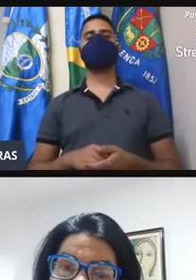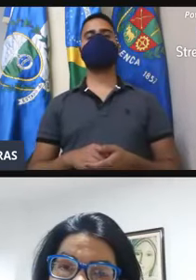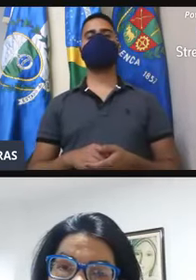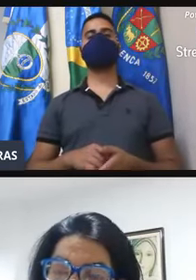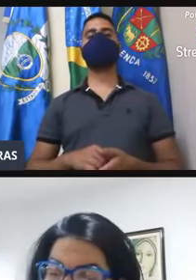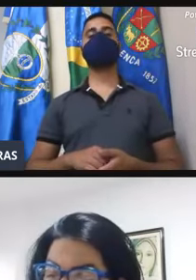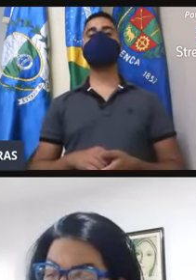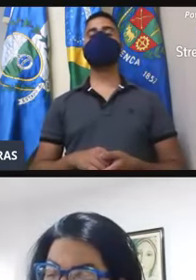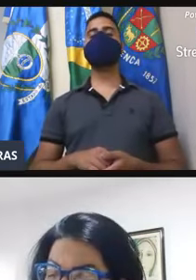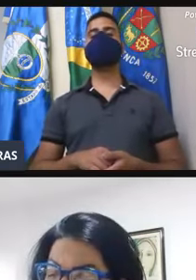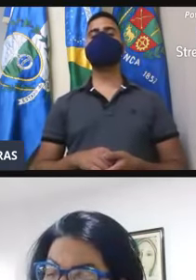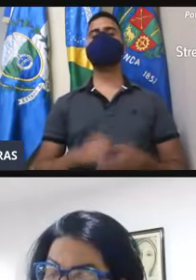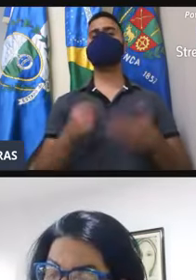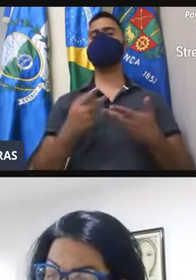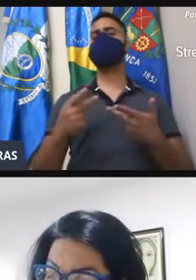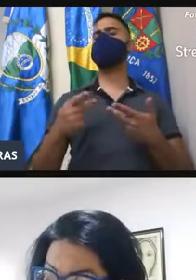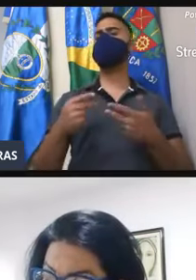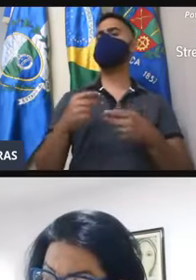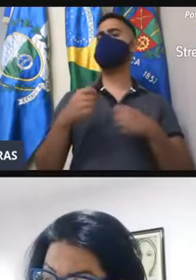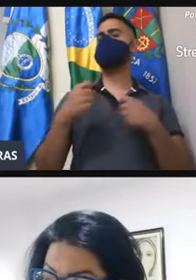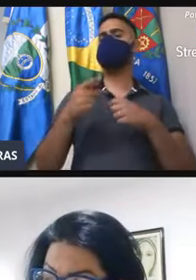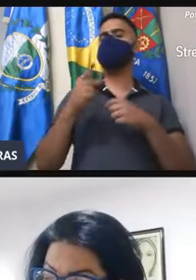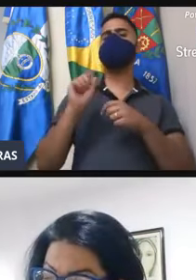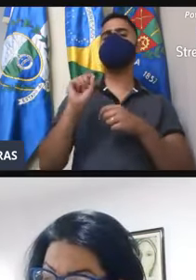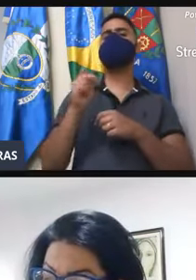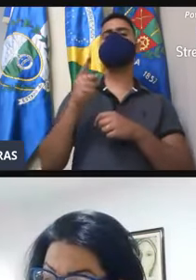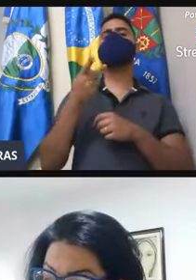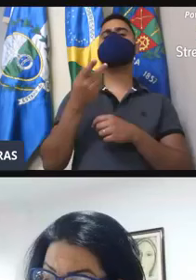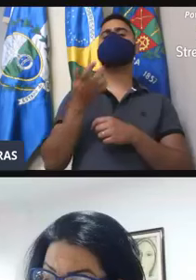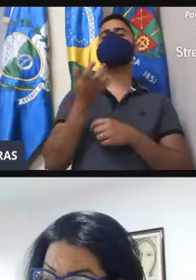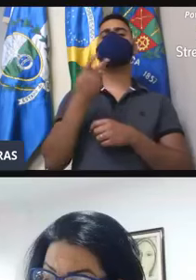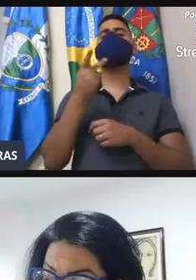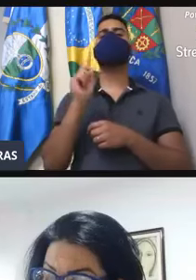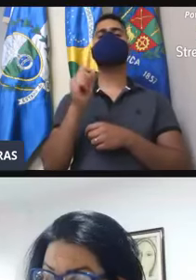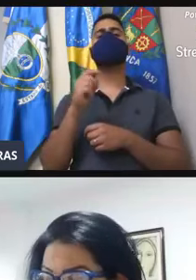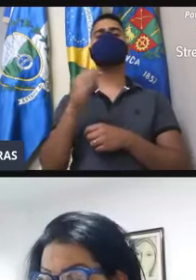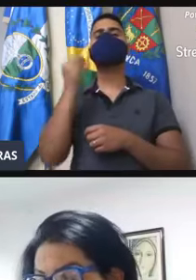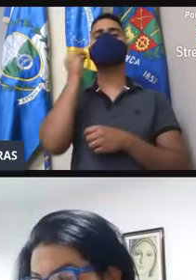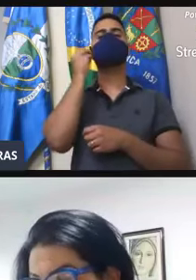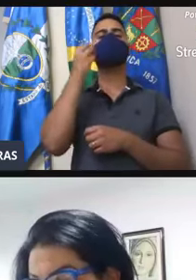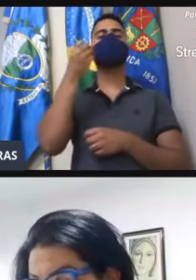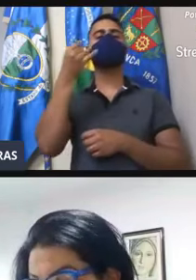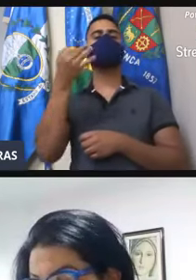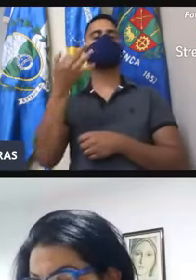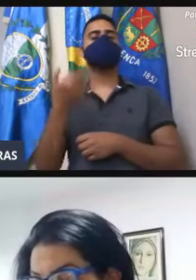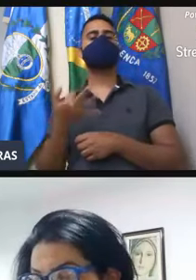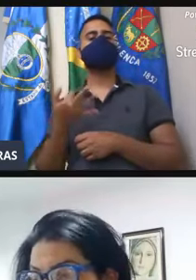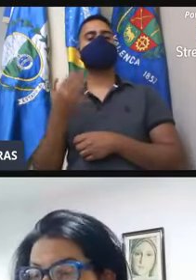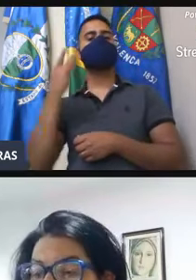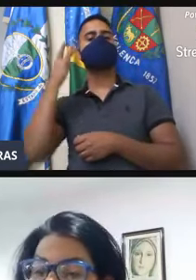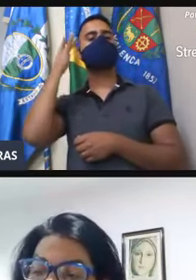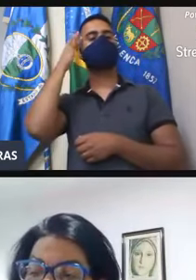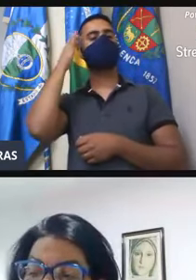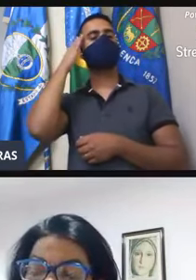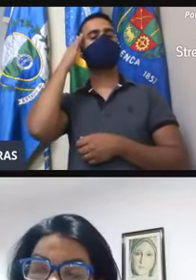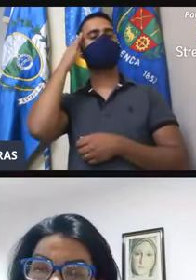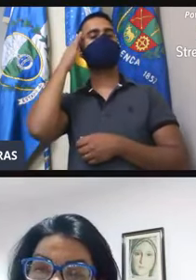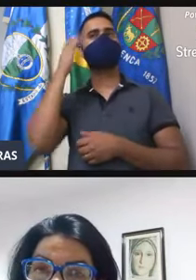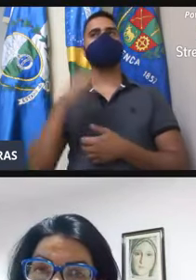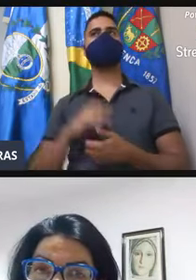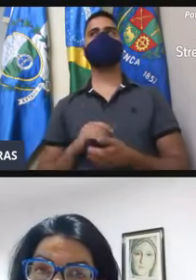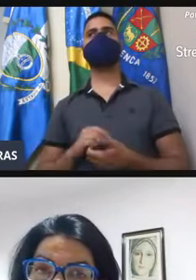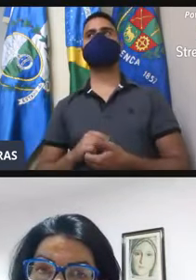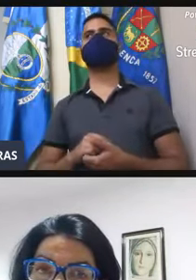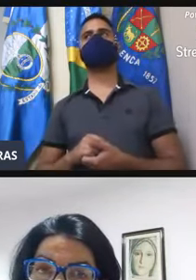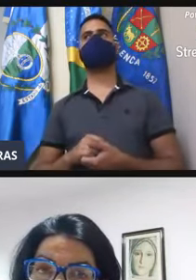colocar, eu só venho, enfim, buscar um esclarecimento. Eu acho que, de repente, esse esclarecimento